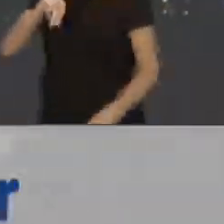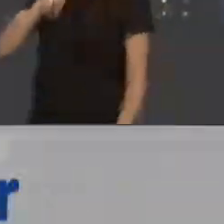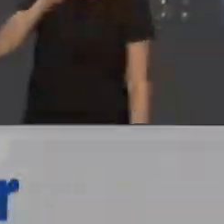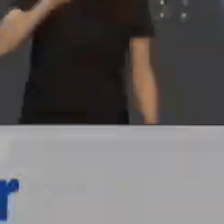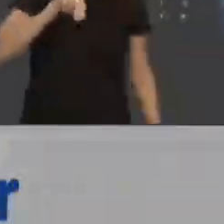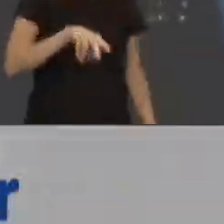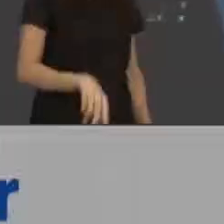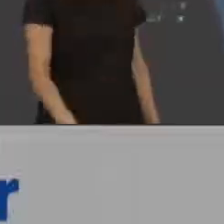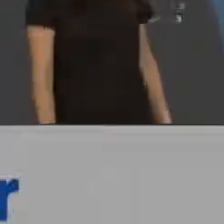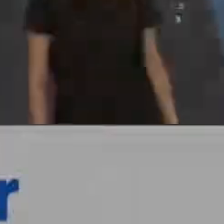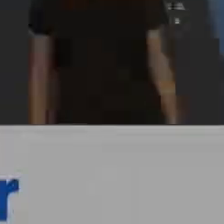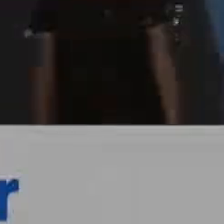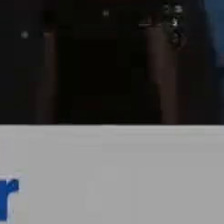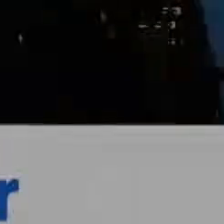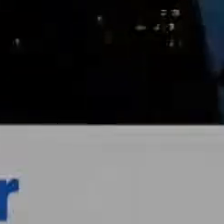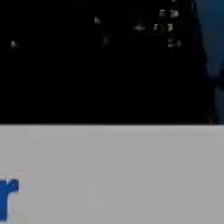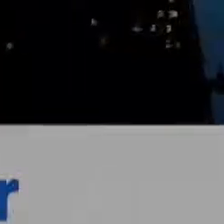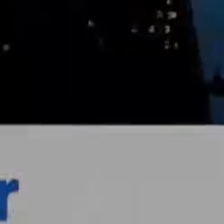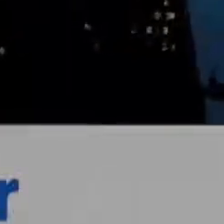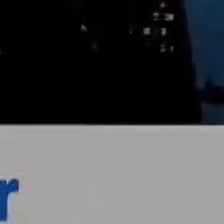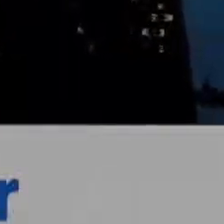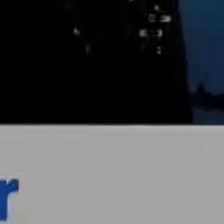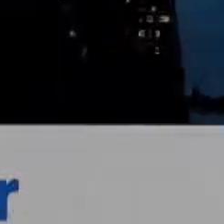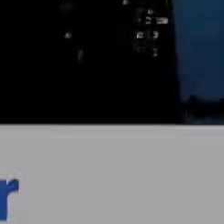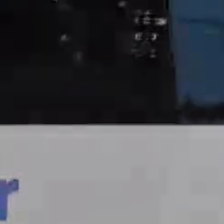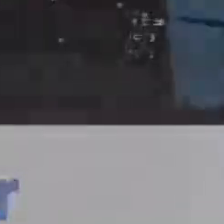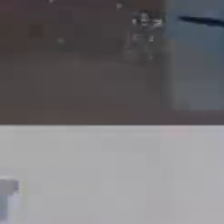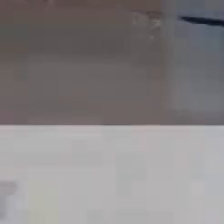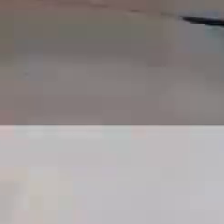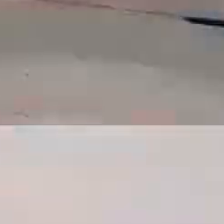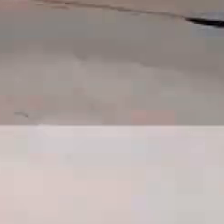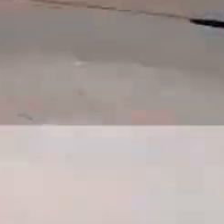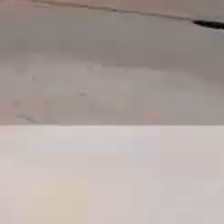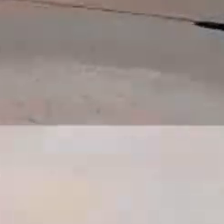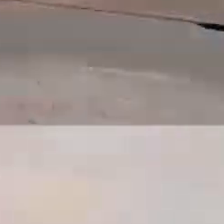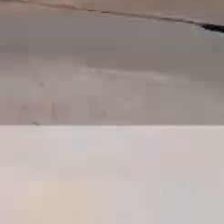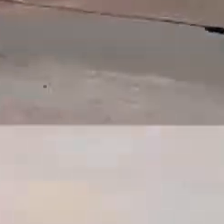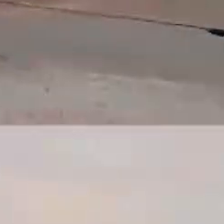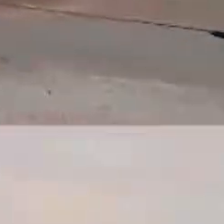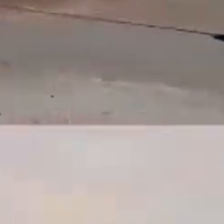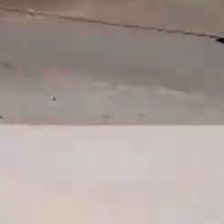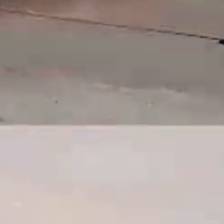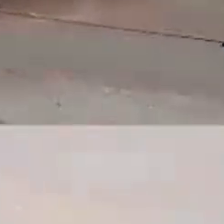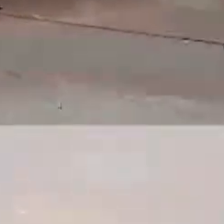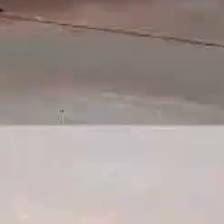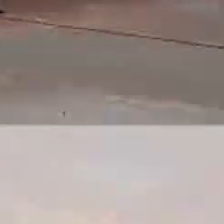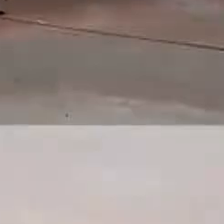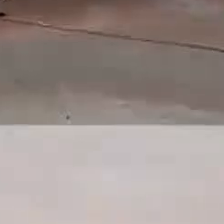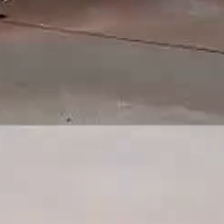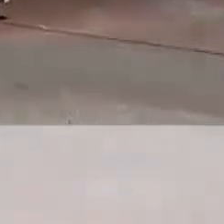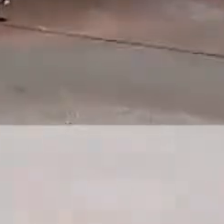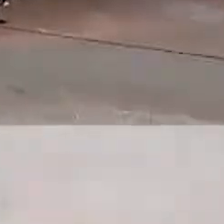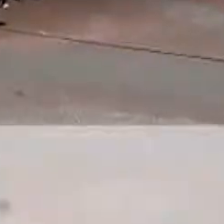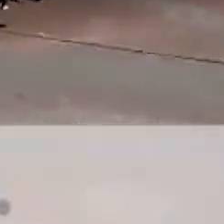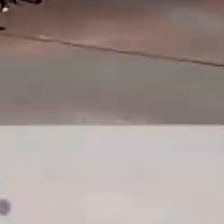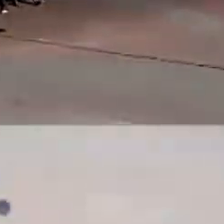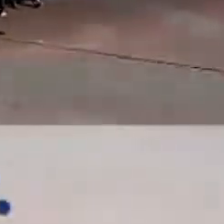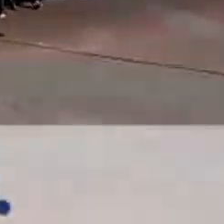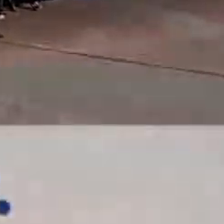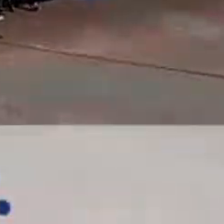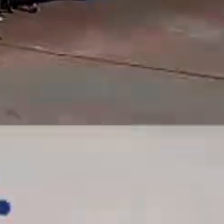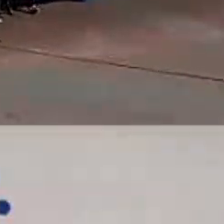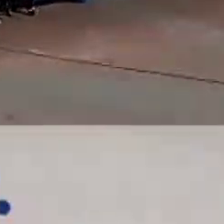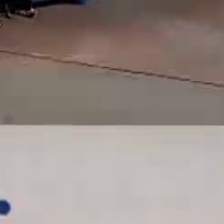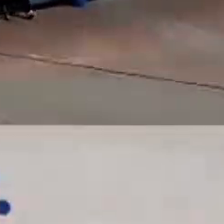nunca vou te esquecer. O teu nome tem história,